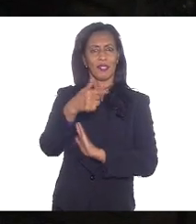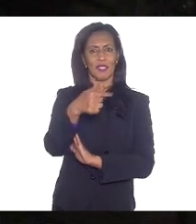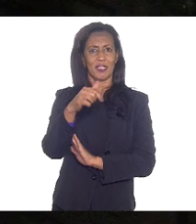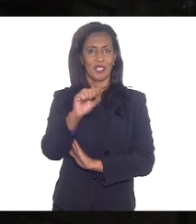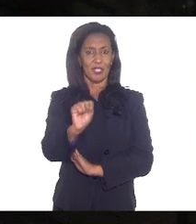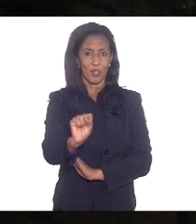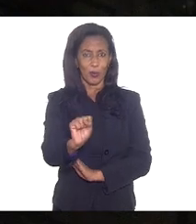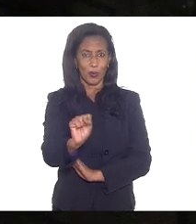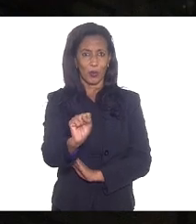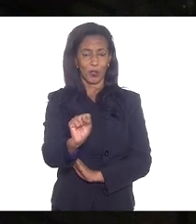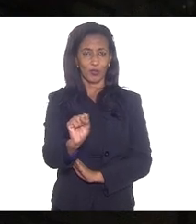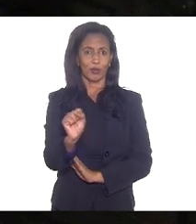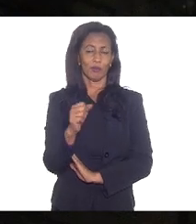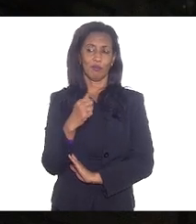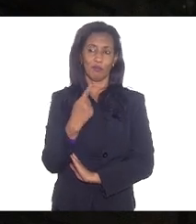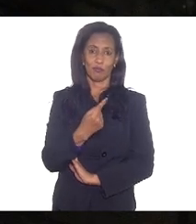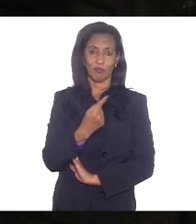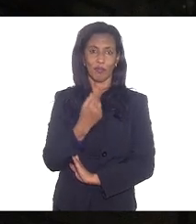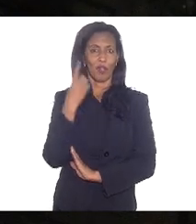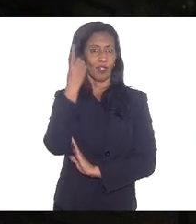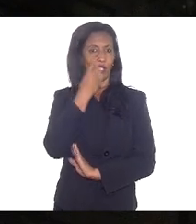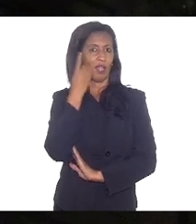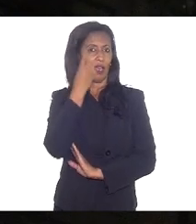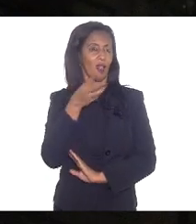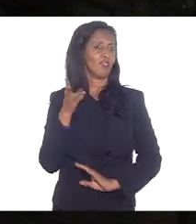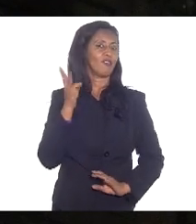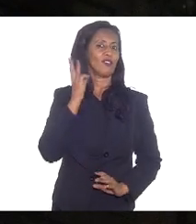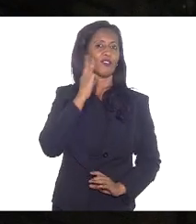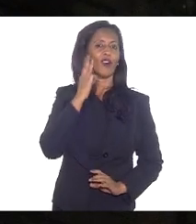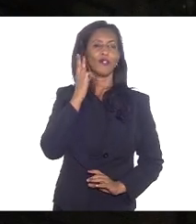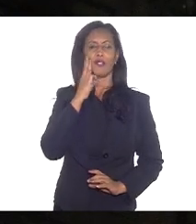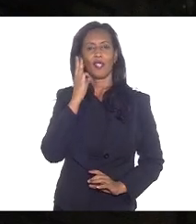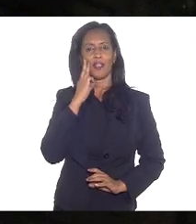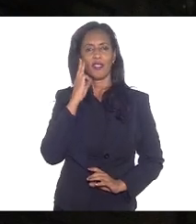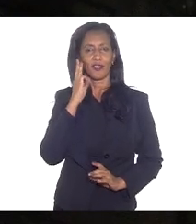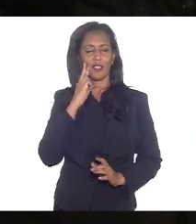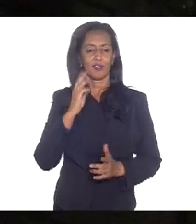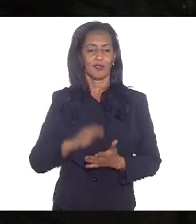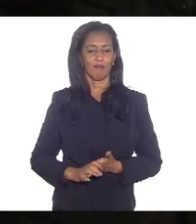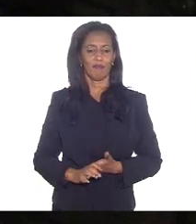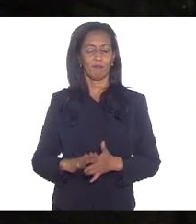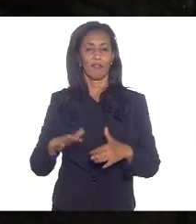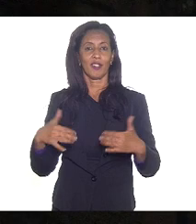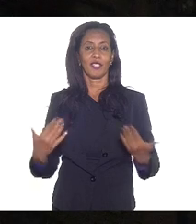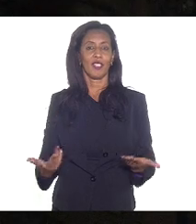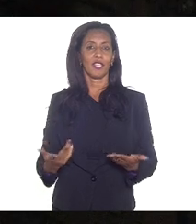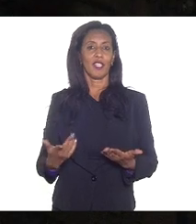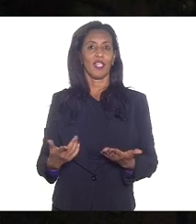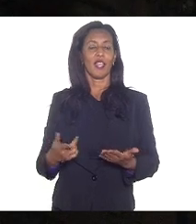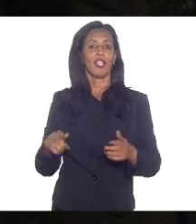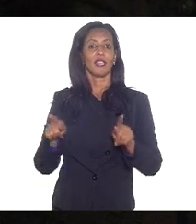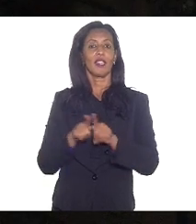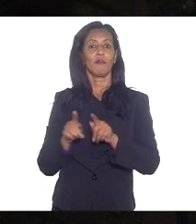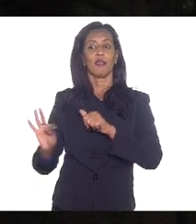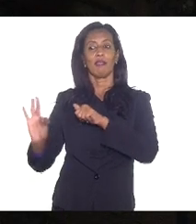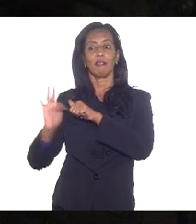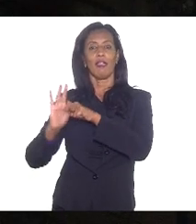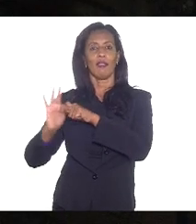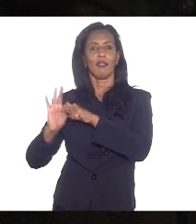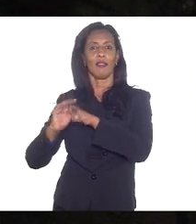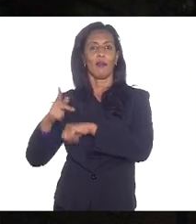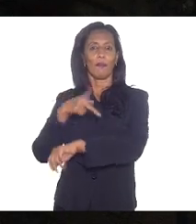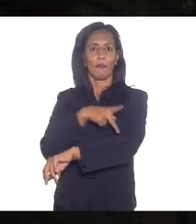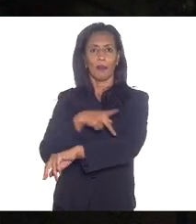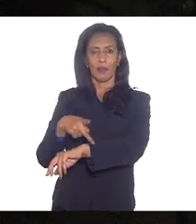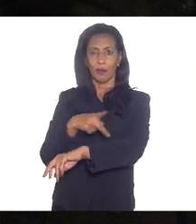78 do nosso deputado Valdeque Carneiro, que é sobre os técnicos pedagogos.